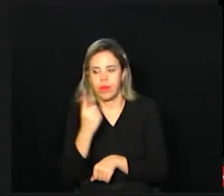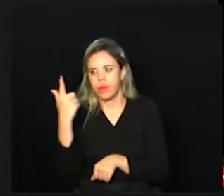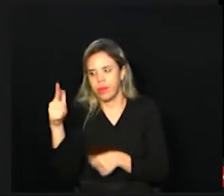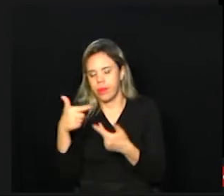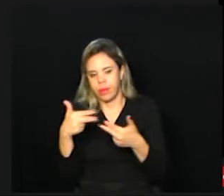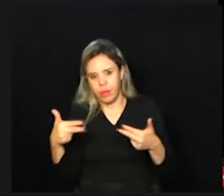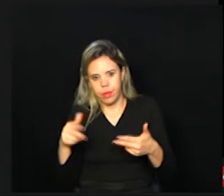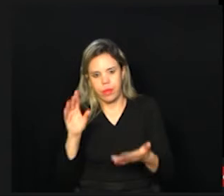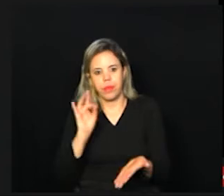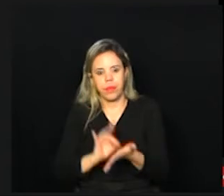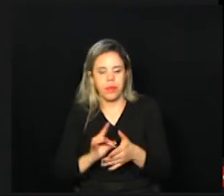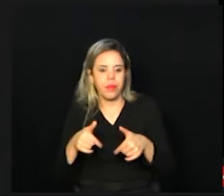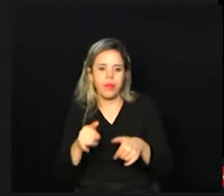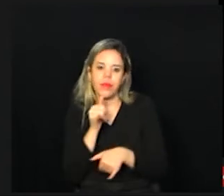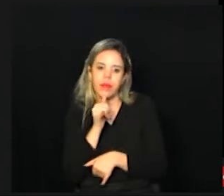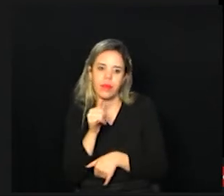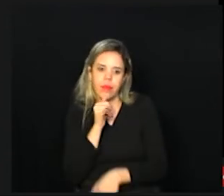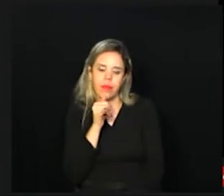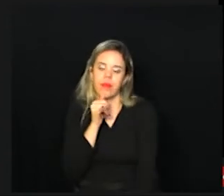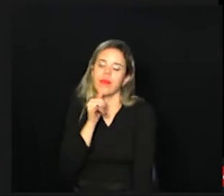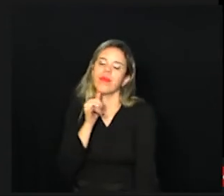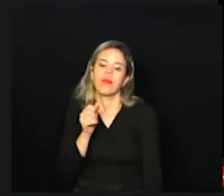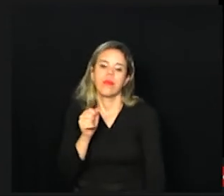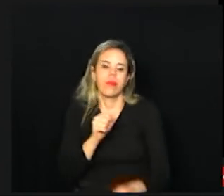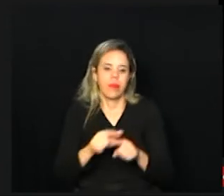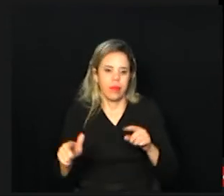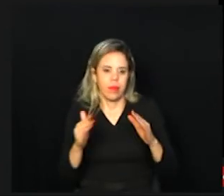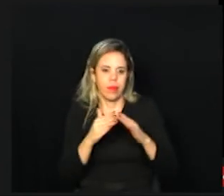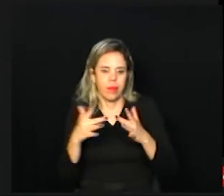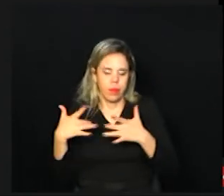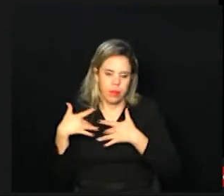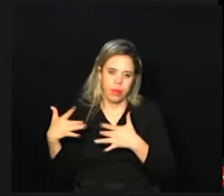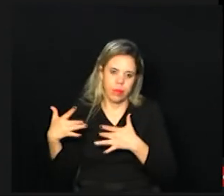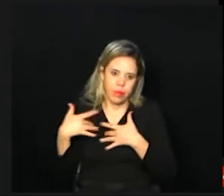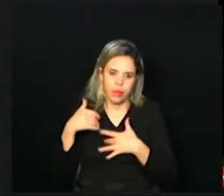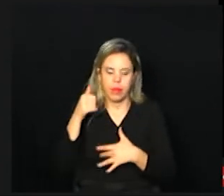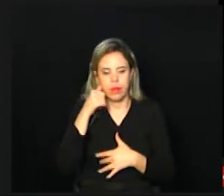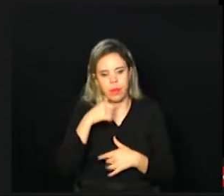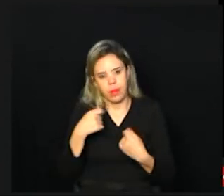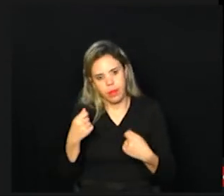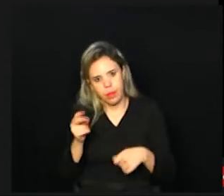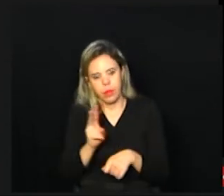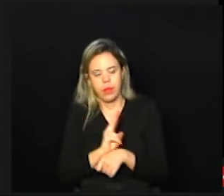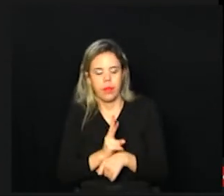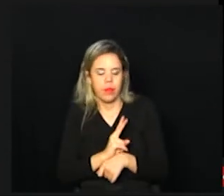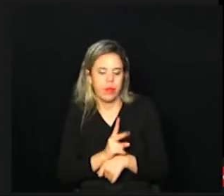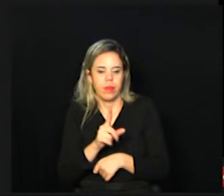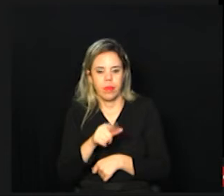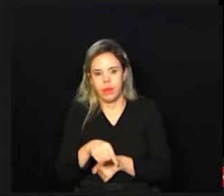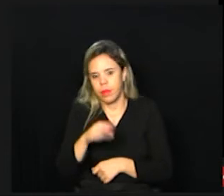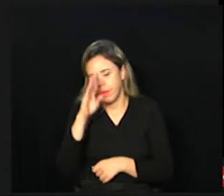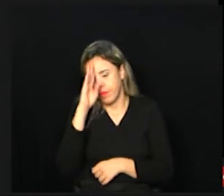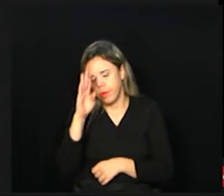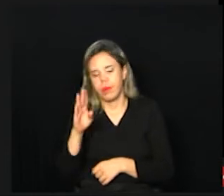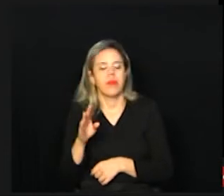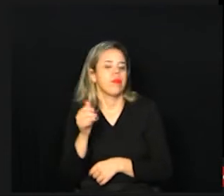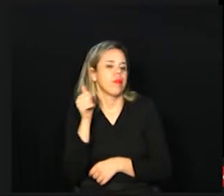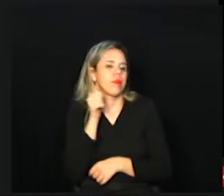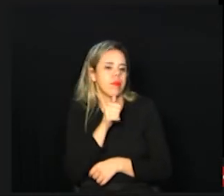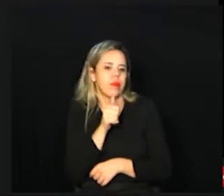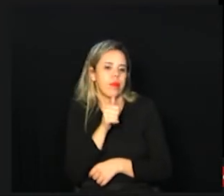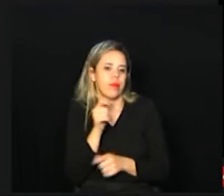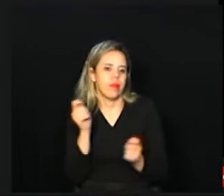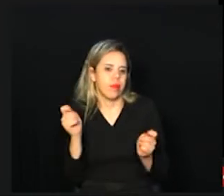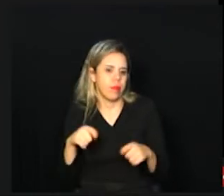mais efetivas, por exemplo, o aluguel solidário, enfim. O que é fundamental para que essa mulher possa